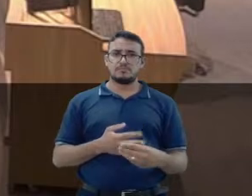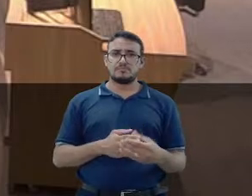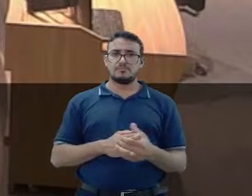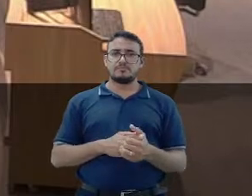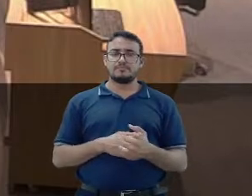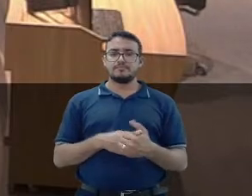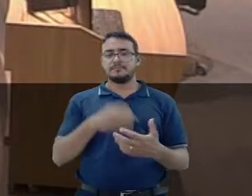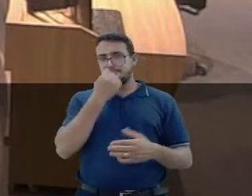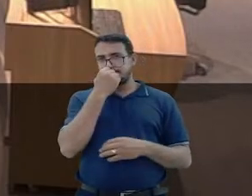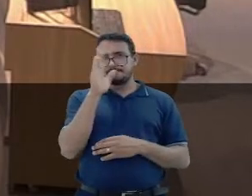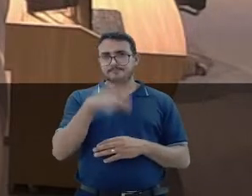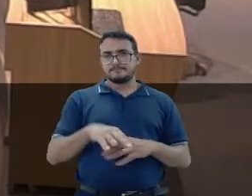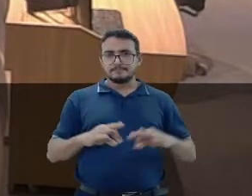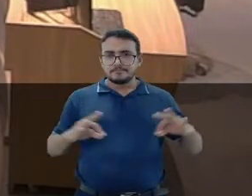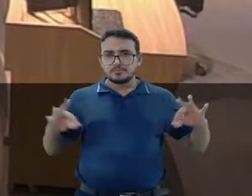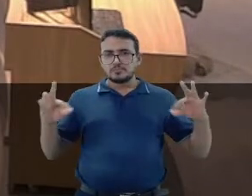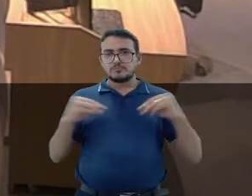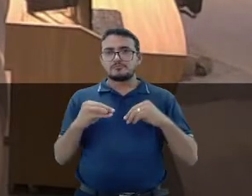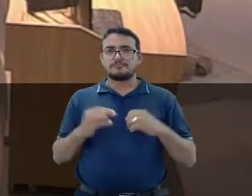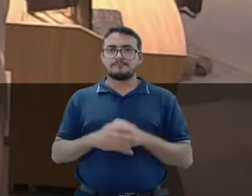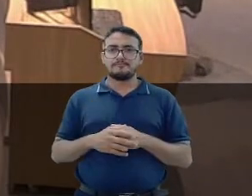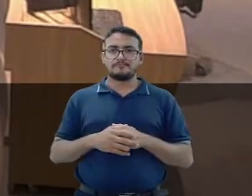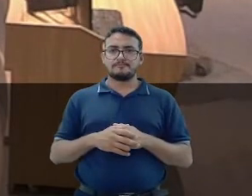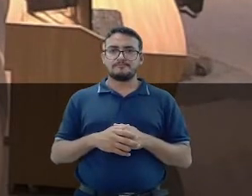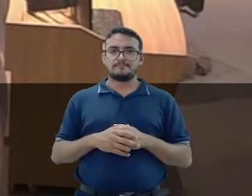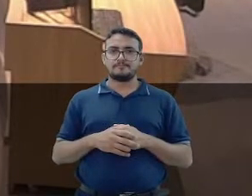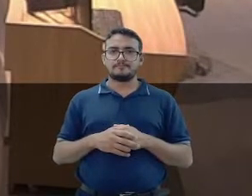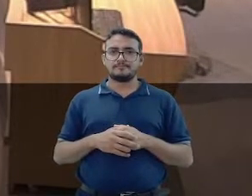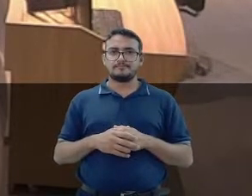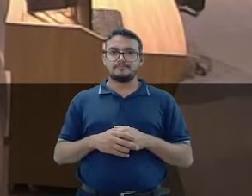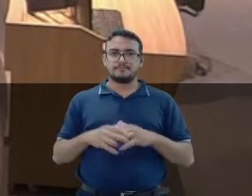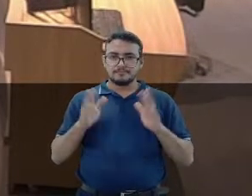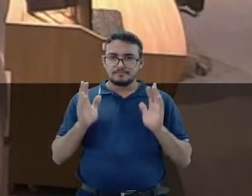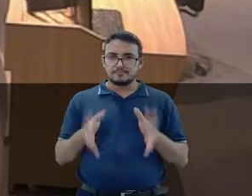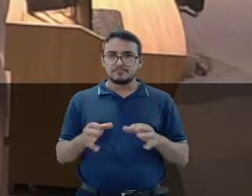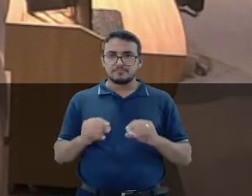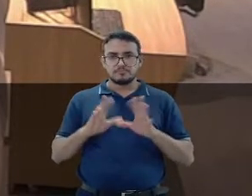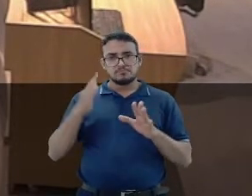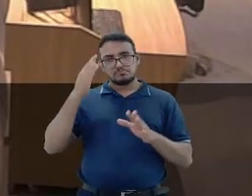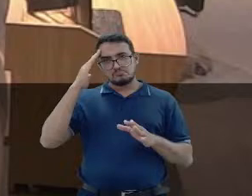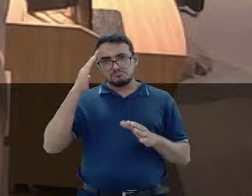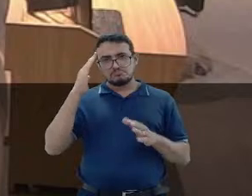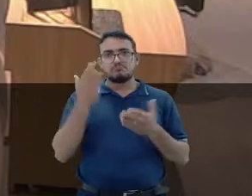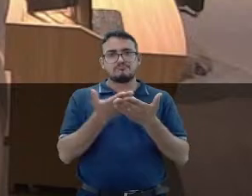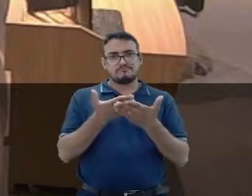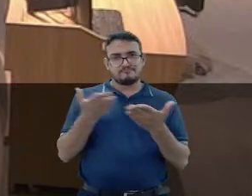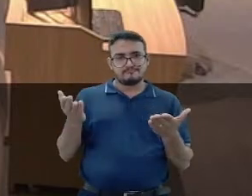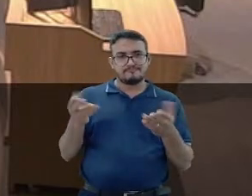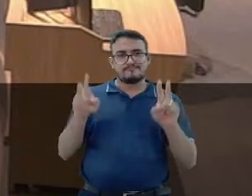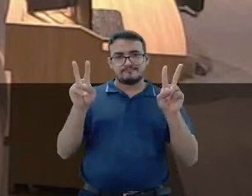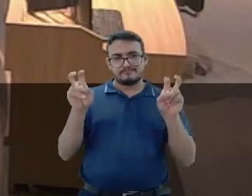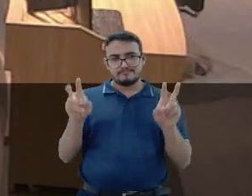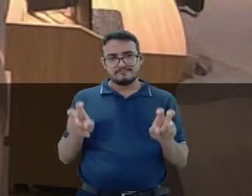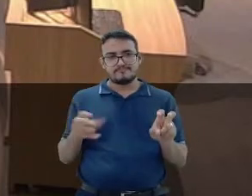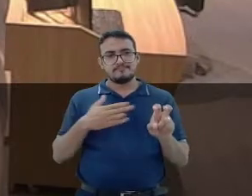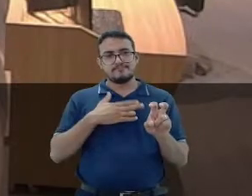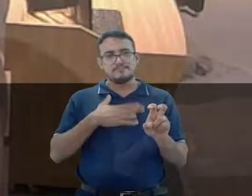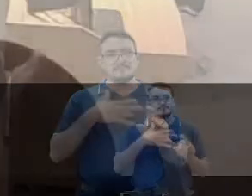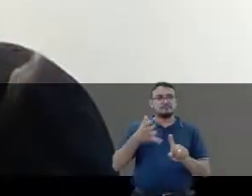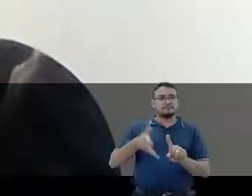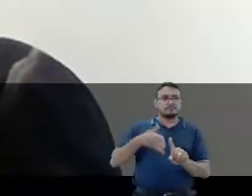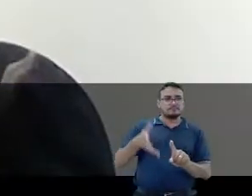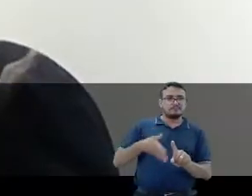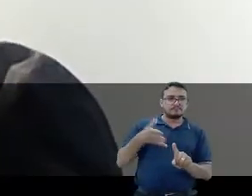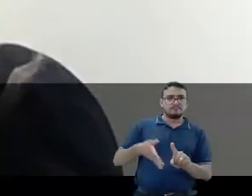Boa tarde a todos. Bom, considerando já o entendimento dessa grande turma sobre as matérias, eu dispenso o uso da